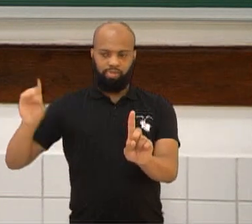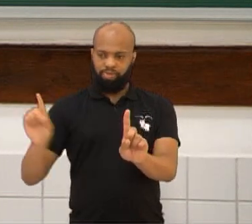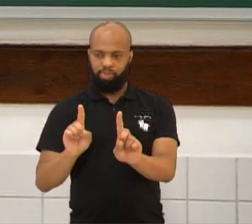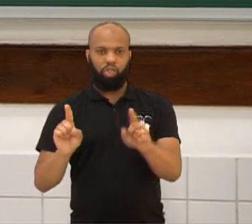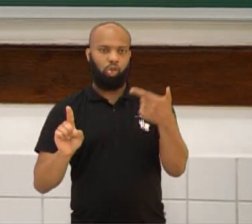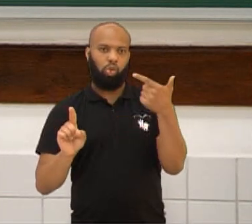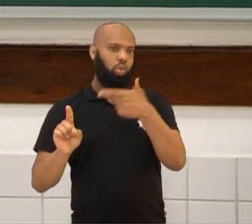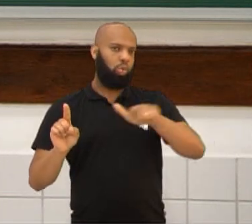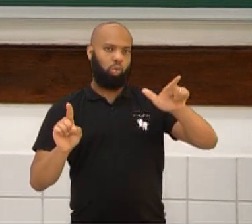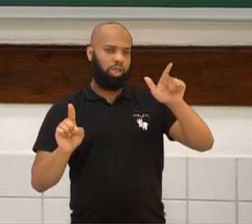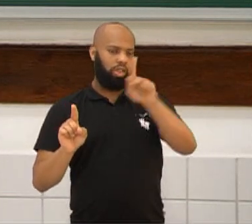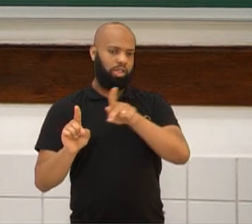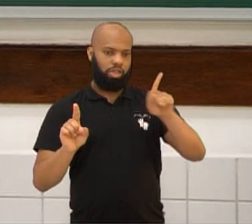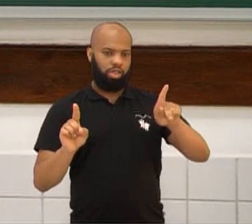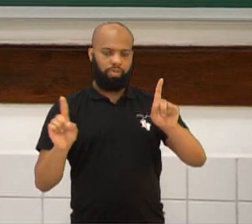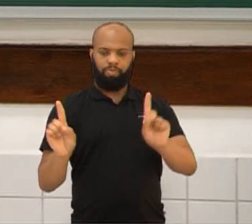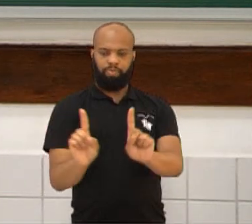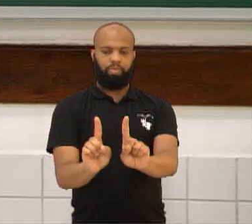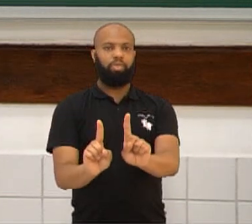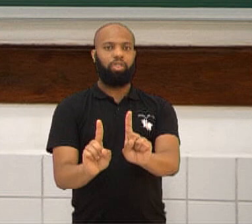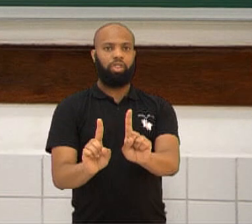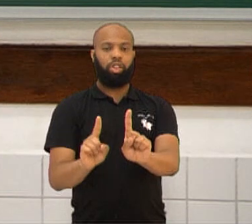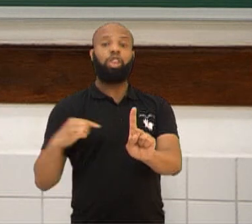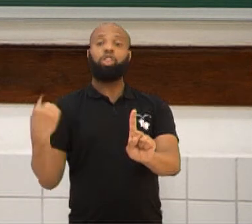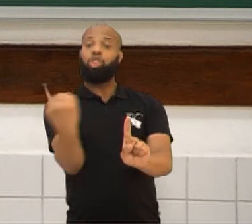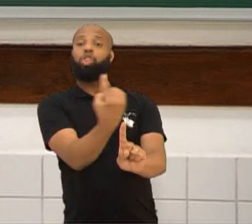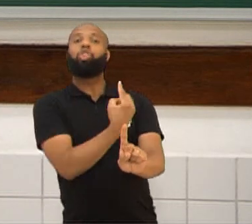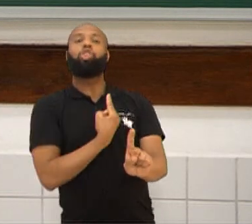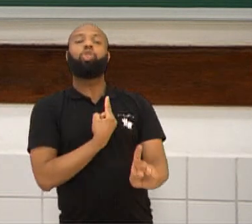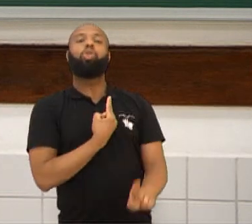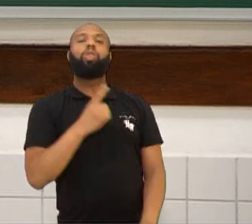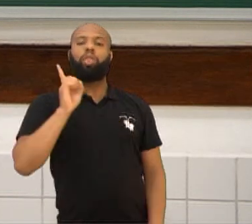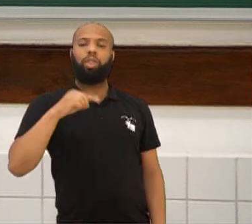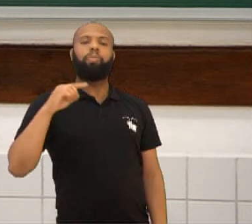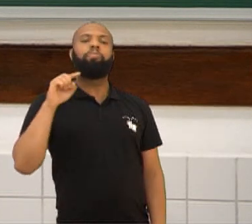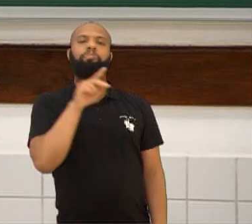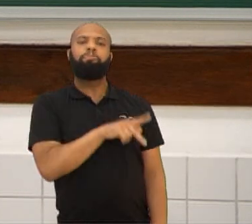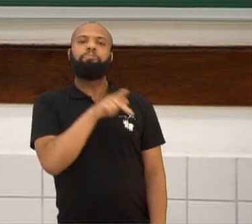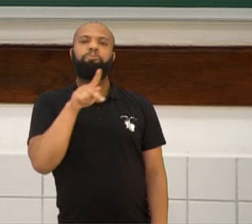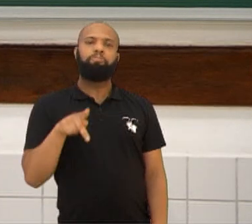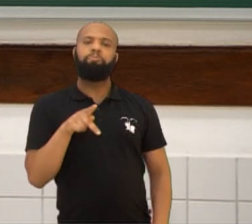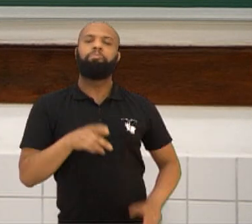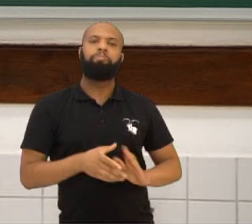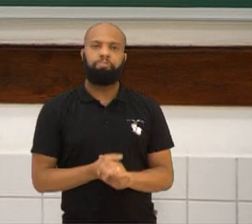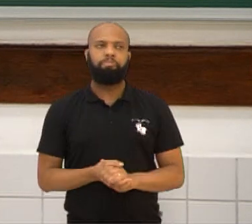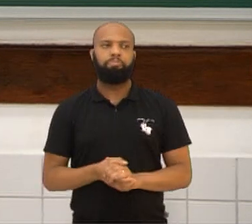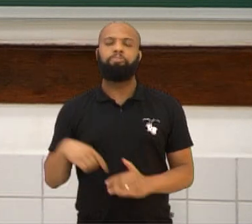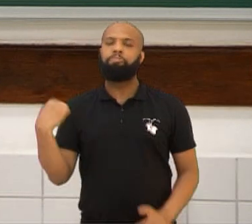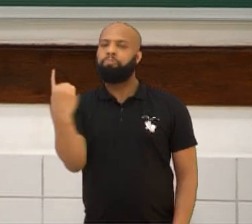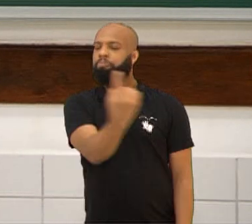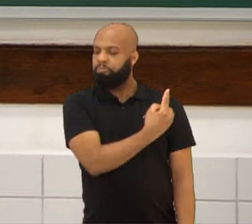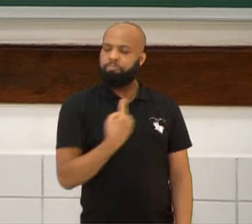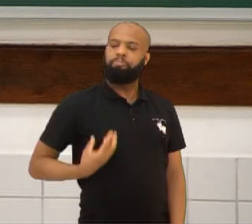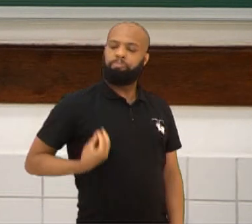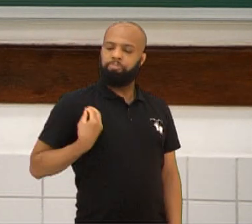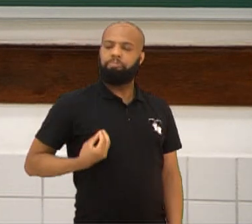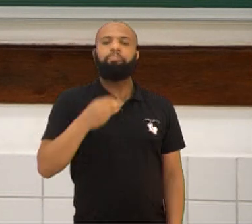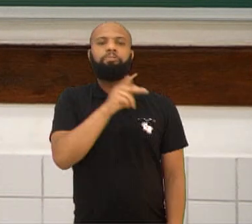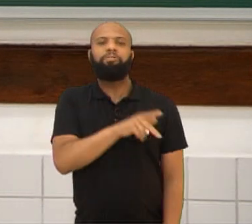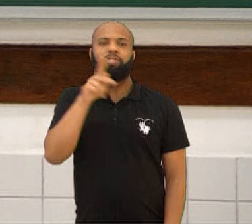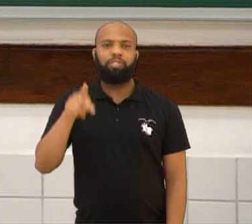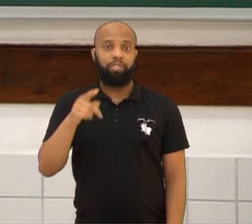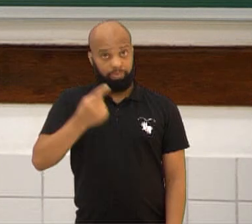professora fulana, que está do meu lado. Nós somos professoras. Então, continua sendo a